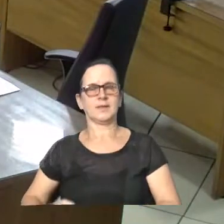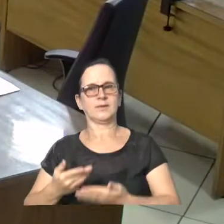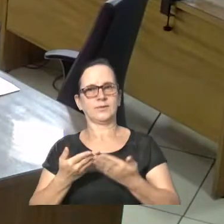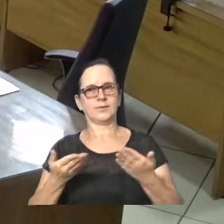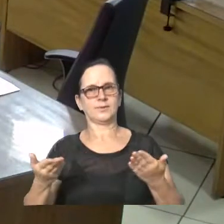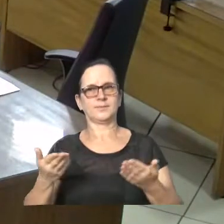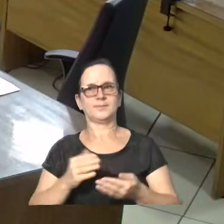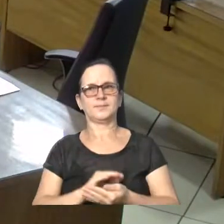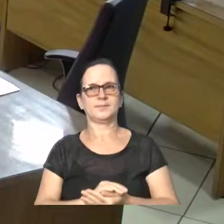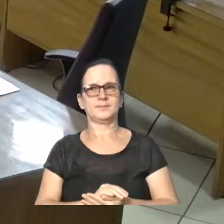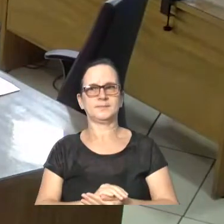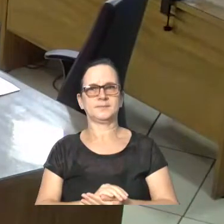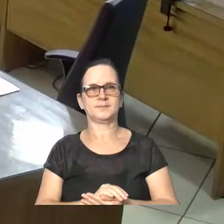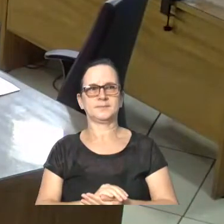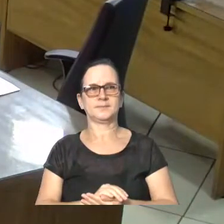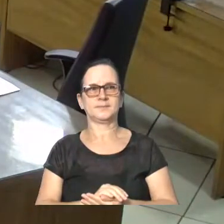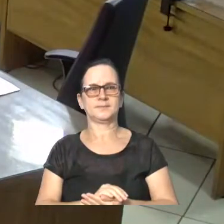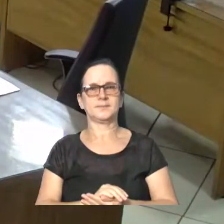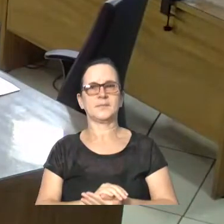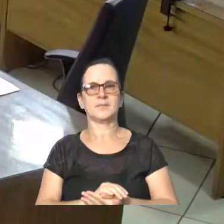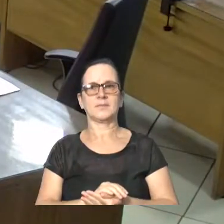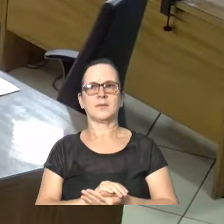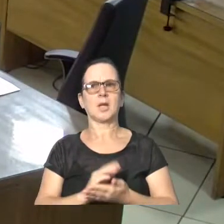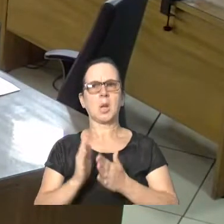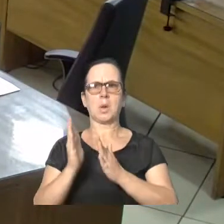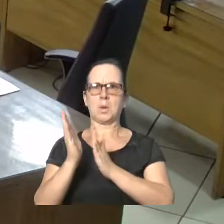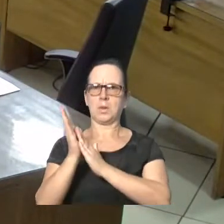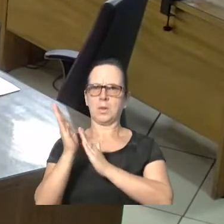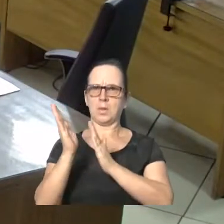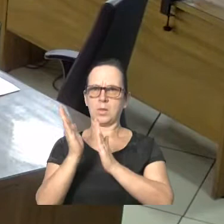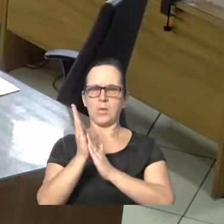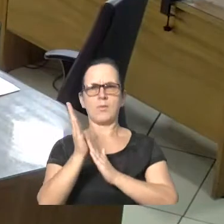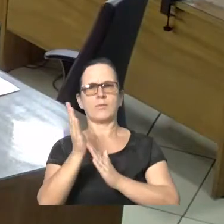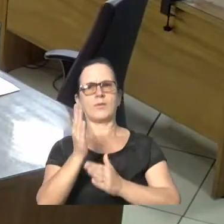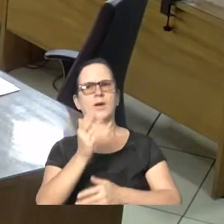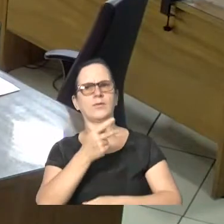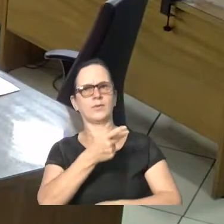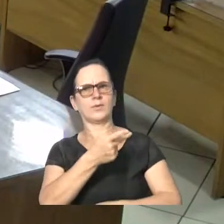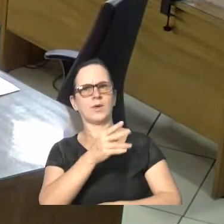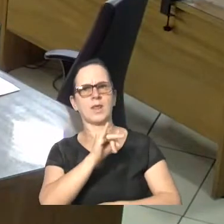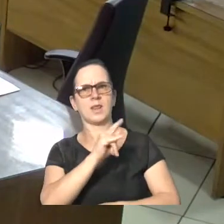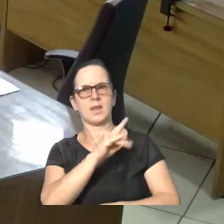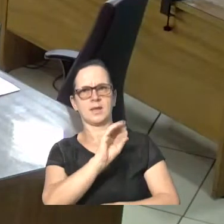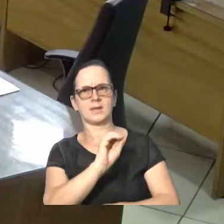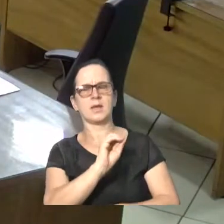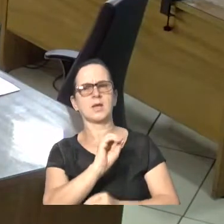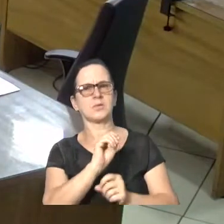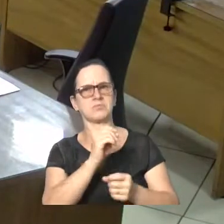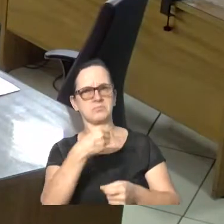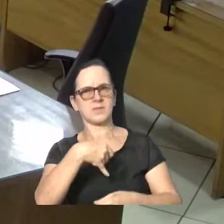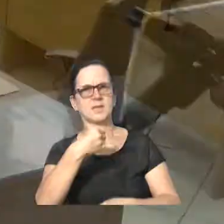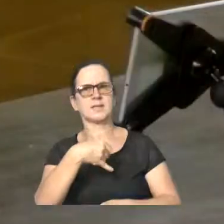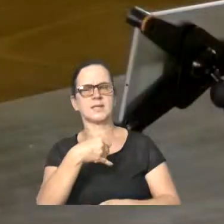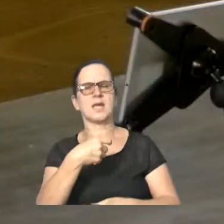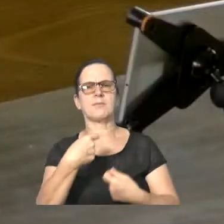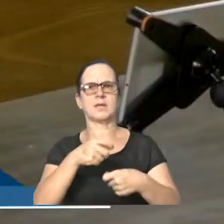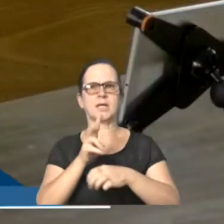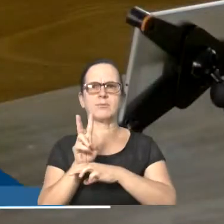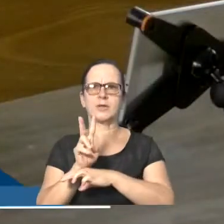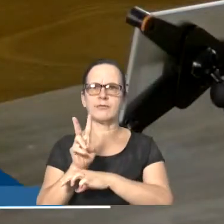pares, é louvável o que o vereador Sérgio acabou de pontuar aqui. Realmente precisamos